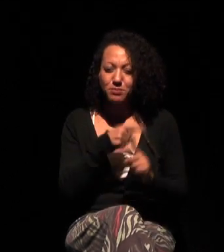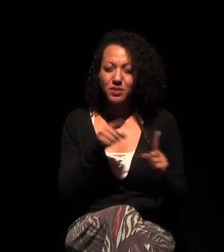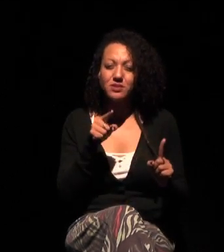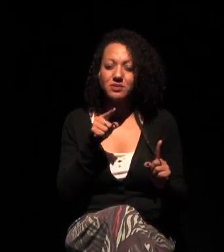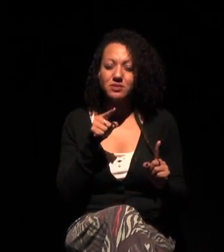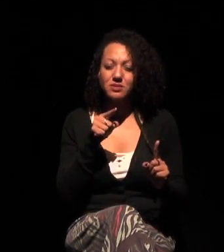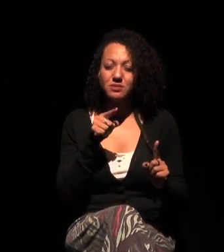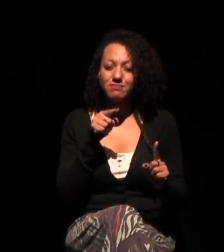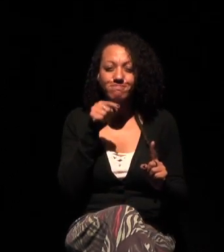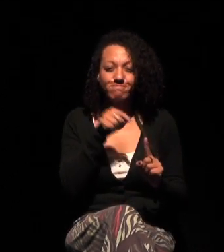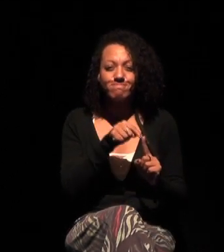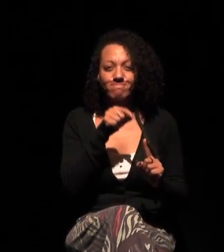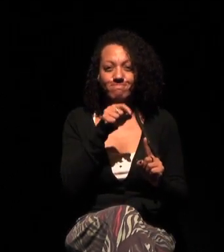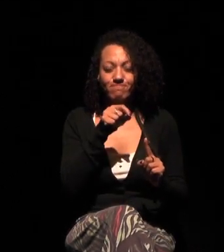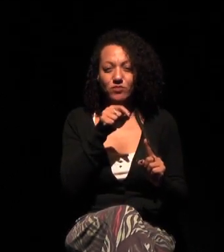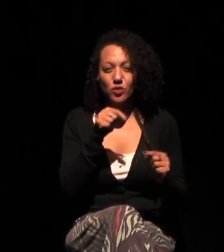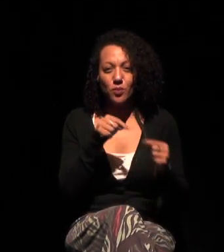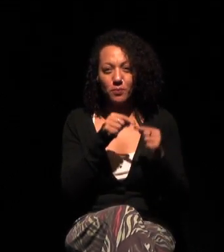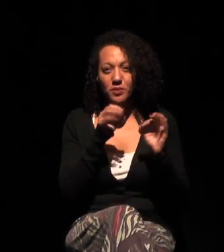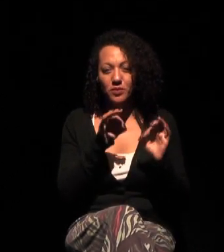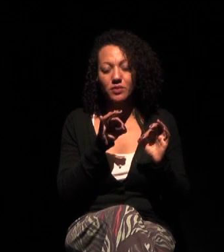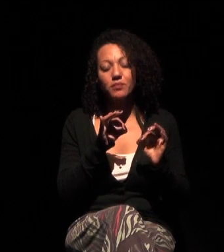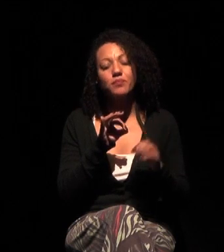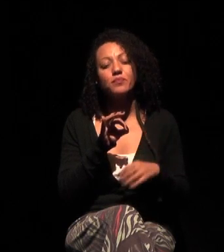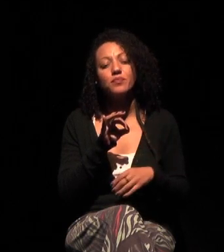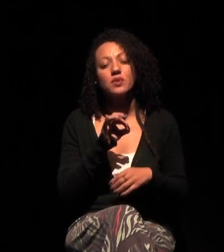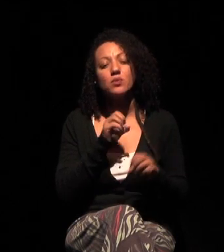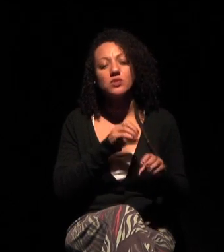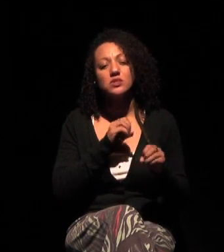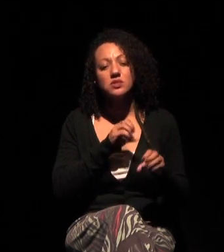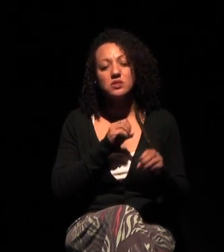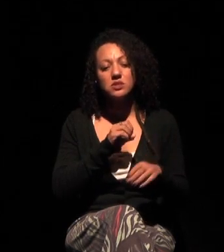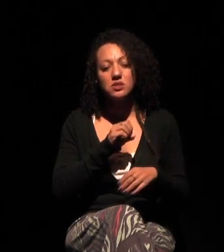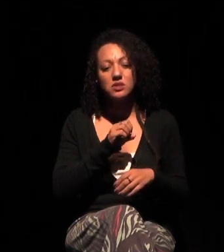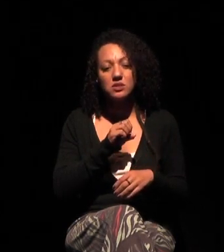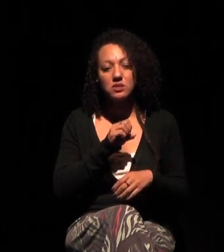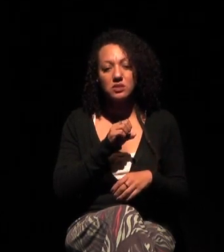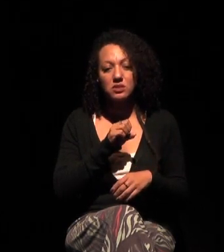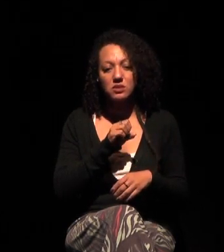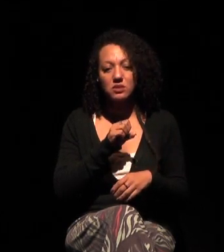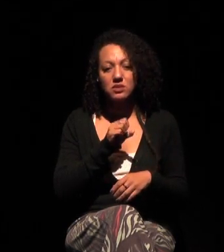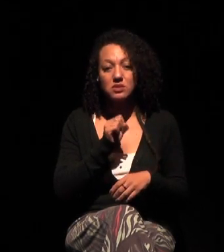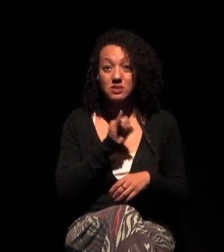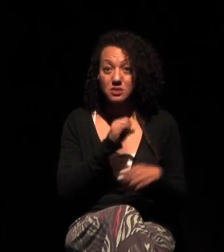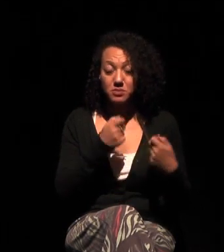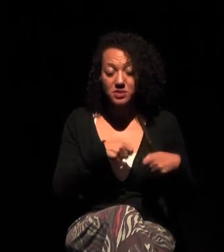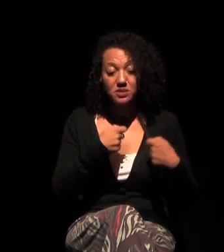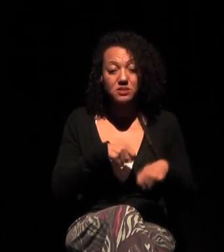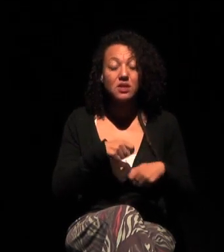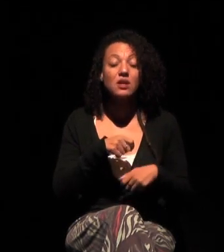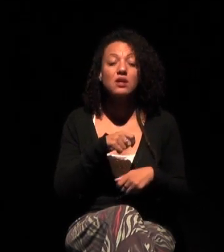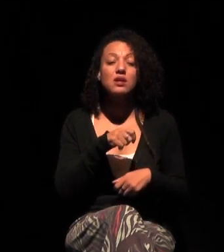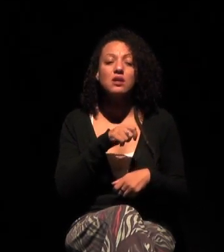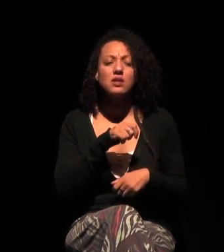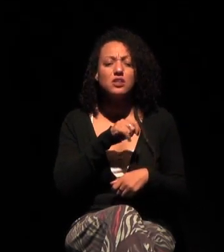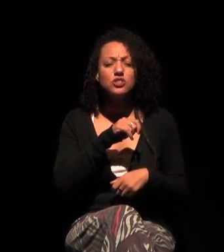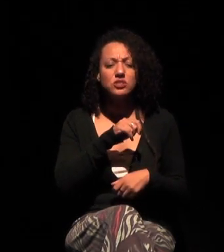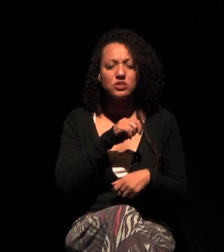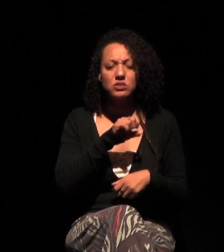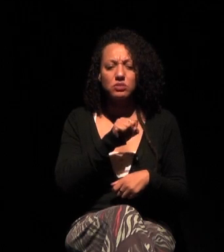o tipo do ensino de justin case você vai aprender é áudio ou